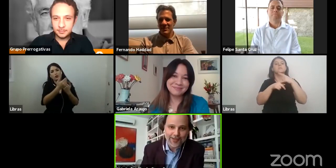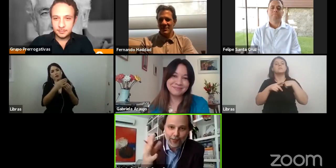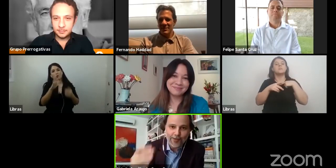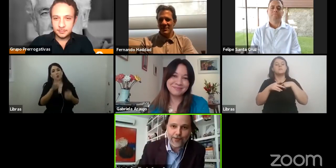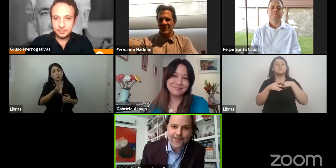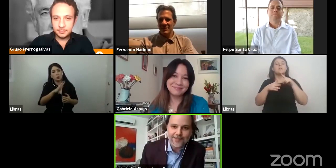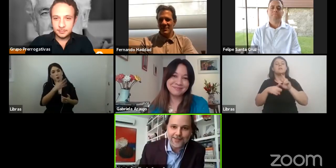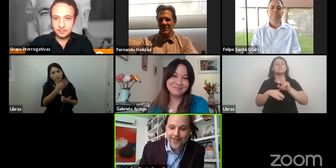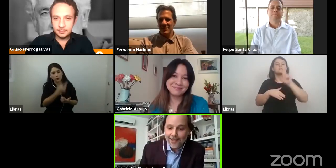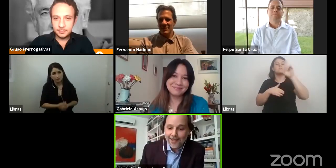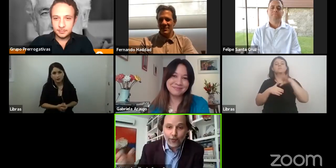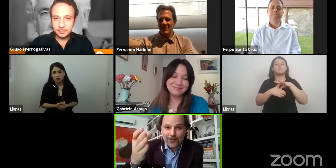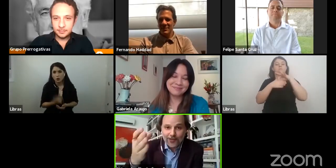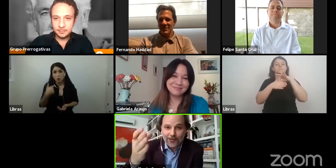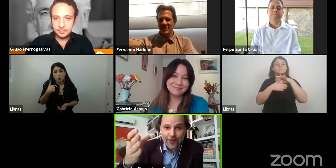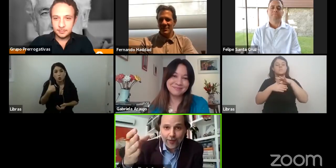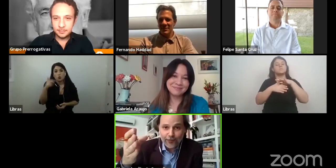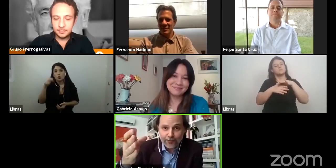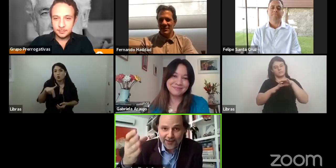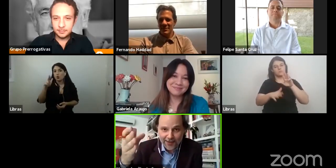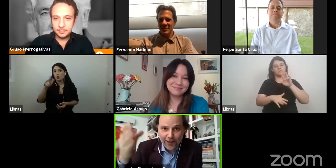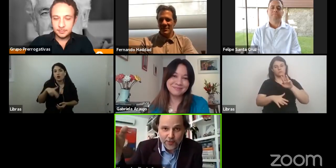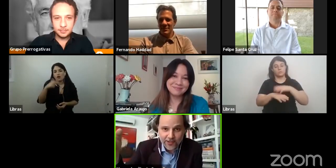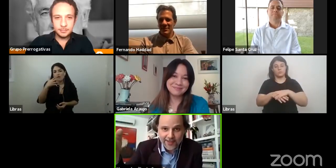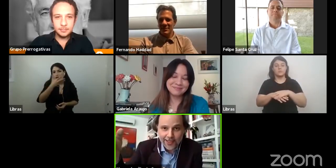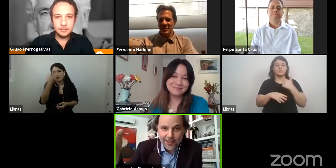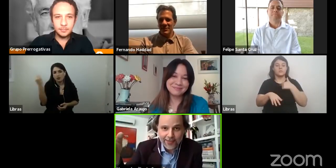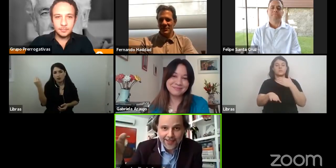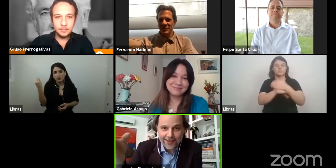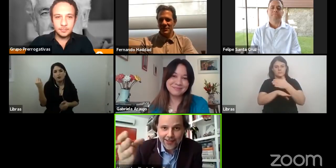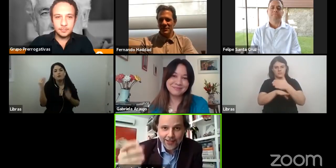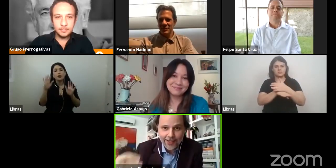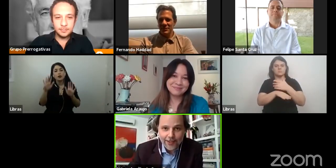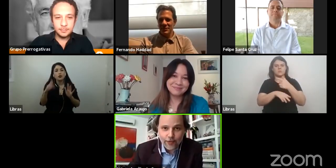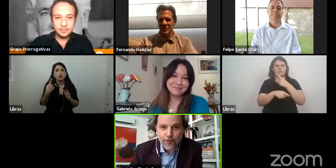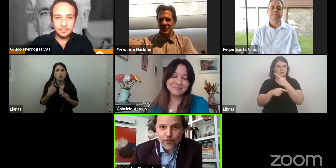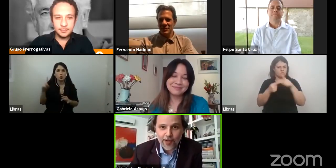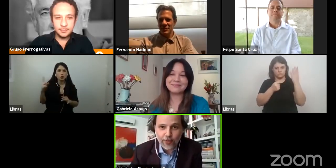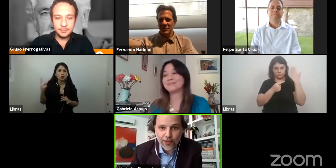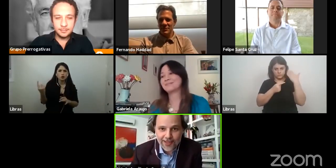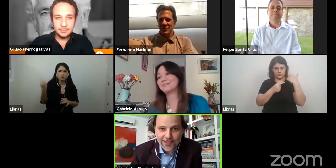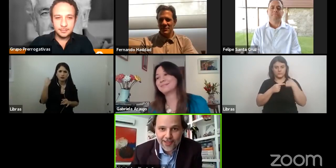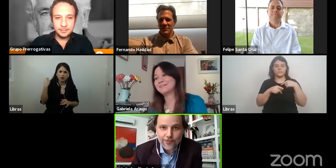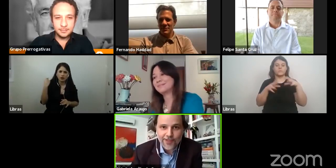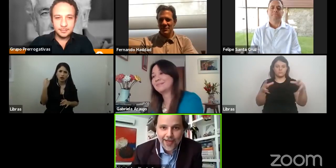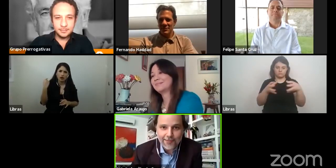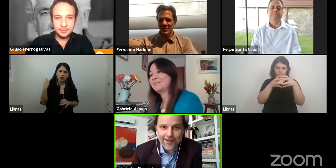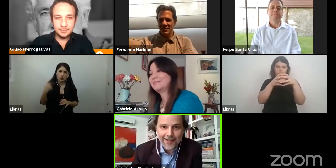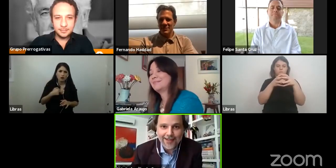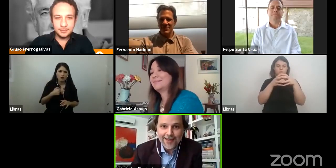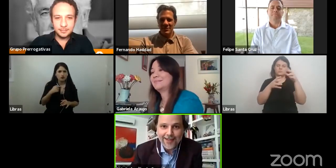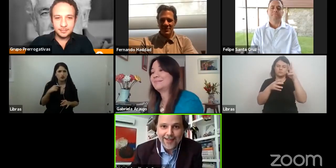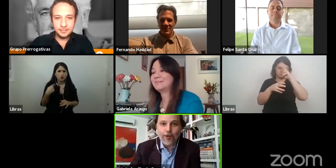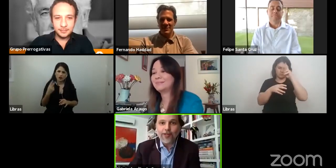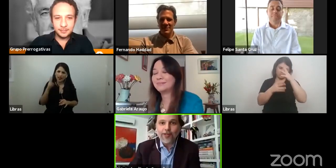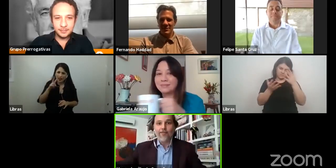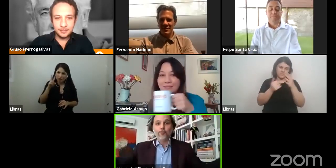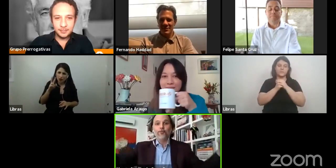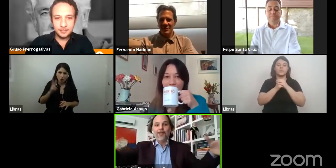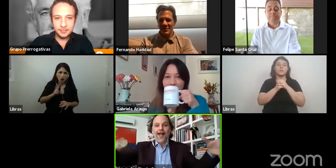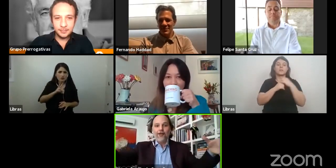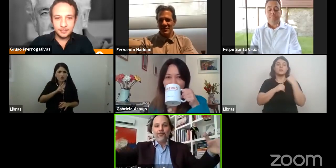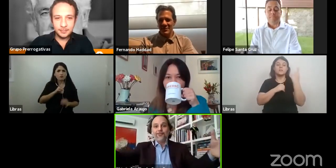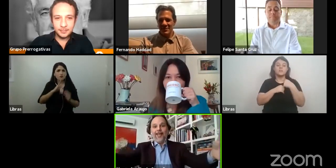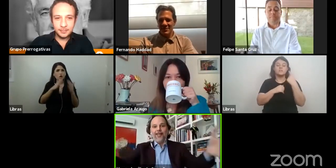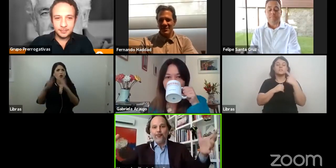presidente Lula. Então, nunca vou esquecer, inclusive eu participei da última atividade de campanha, Haddad, nós fomos uma comunidade, acho que você lembra, né? E nós